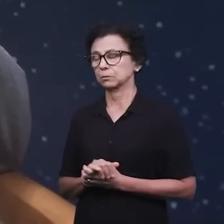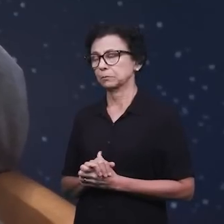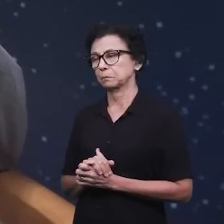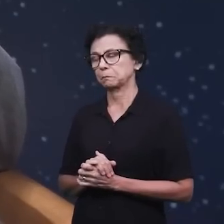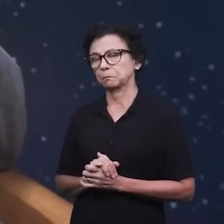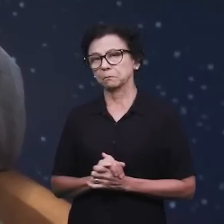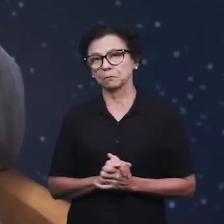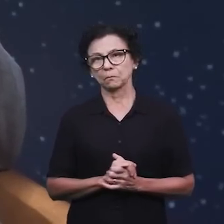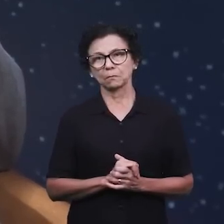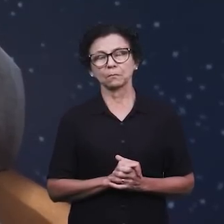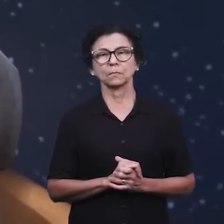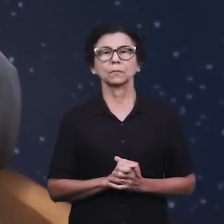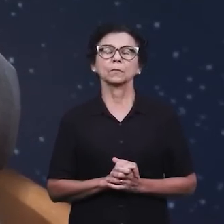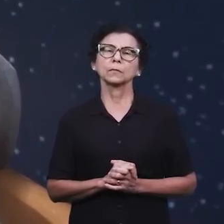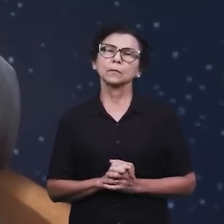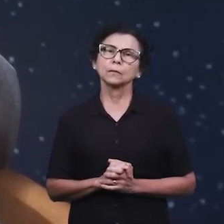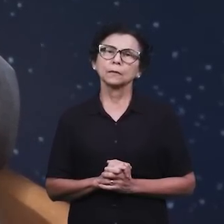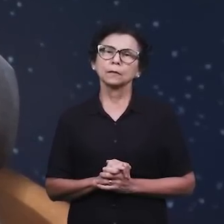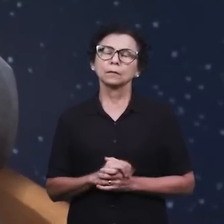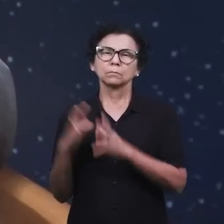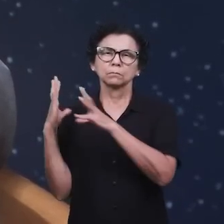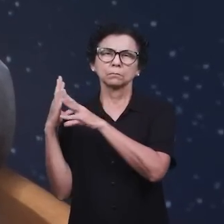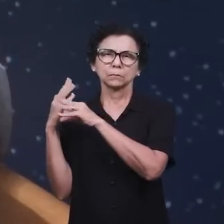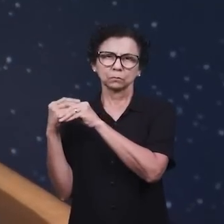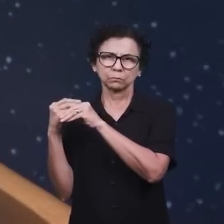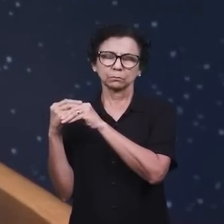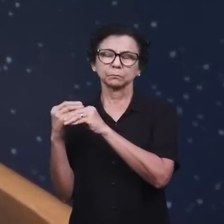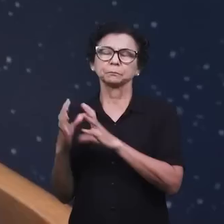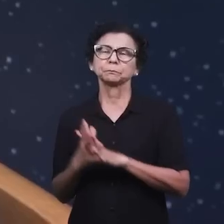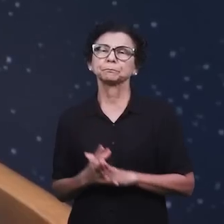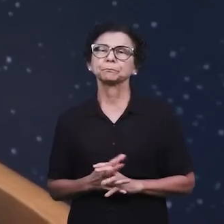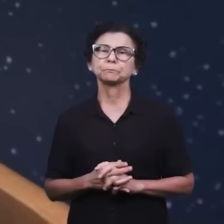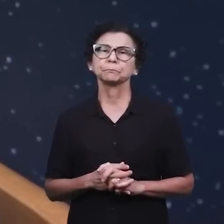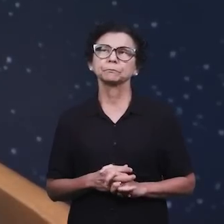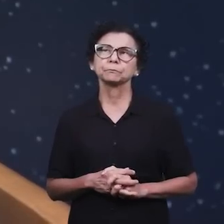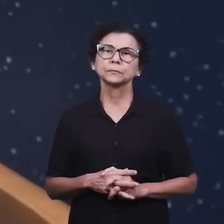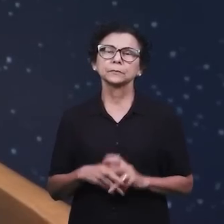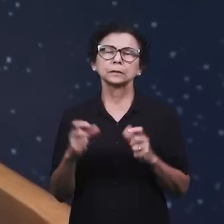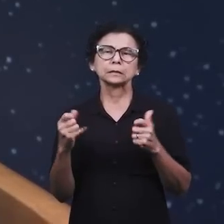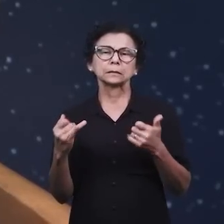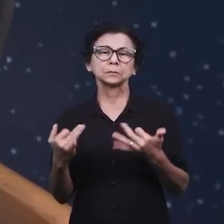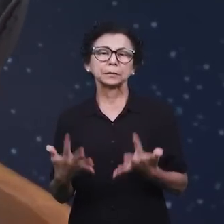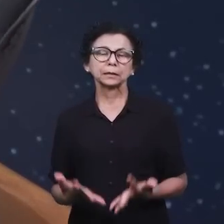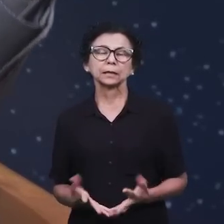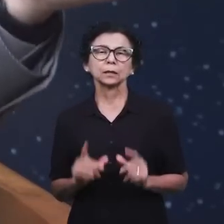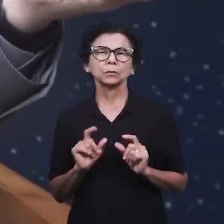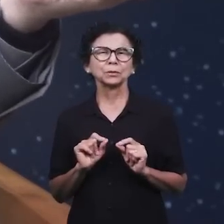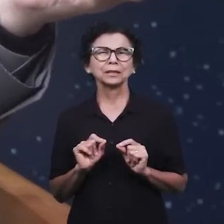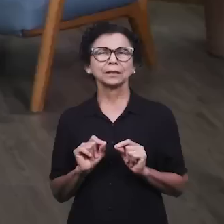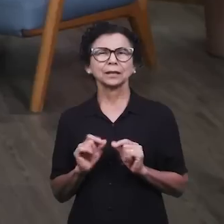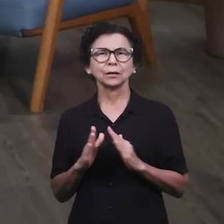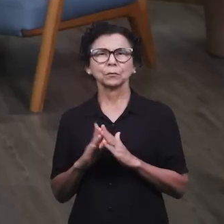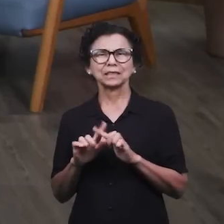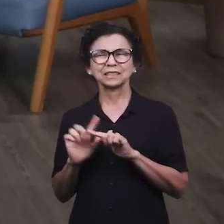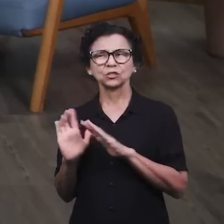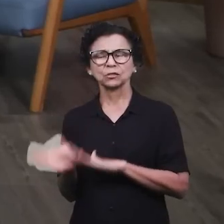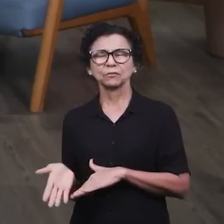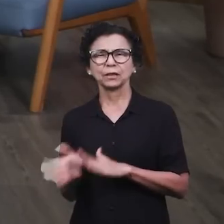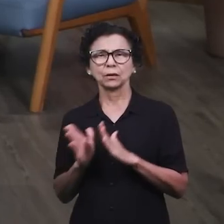esse contexto da ligação entre os 2 e da relação da igreja fiel com a infiel? Antes de mais nada,